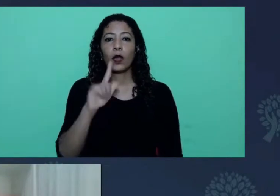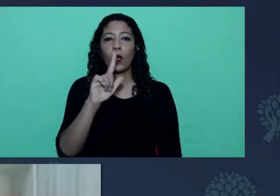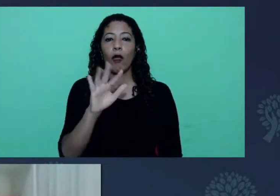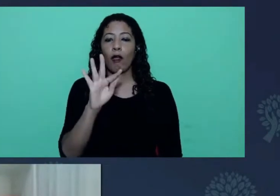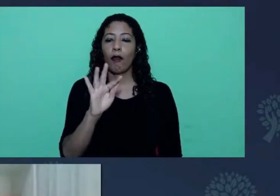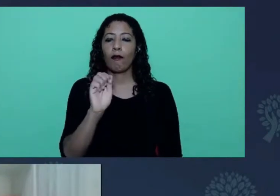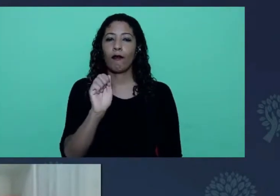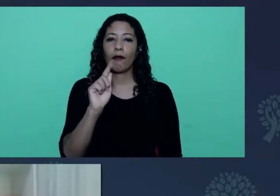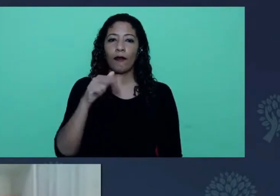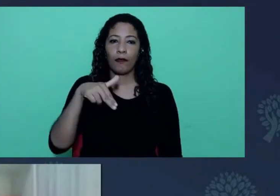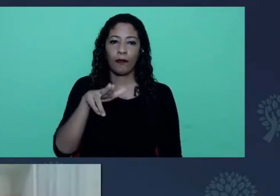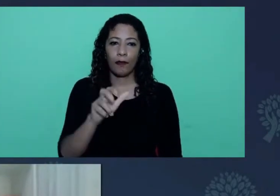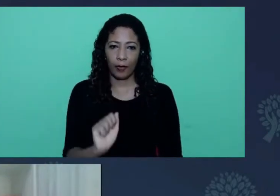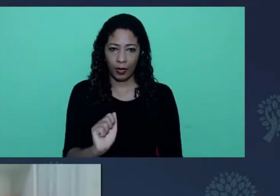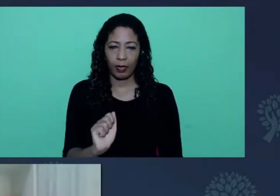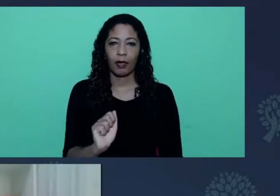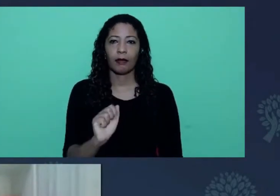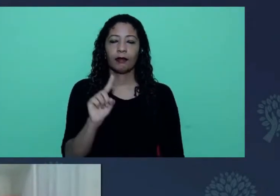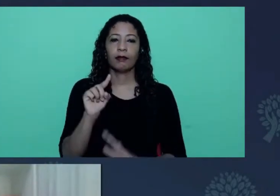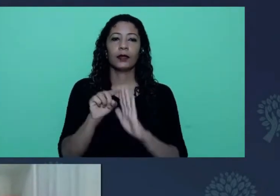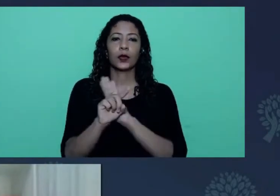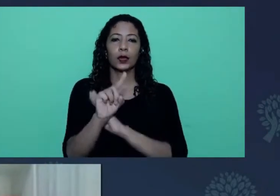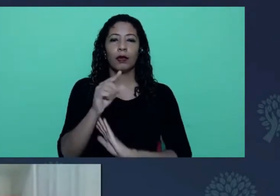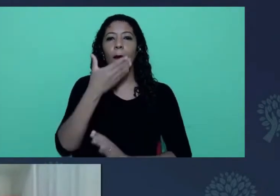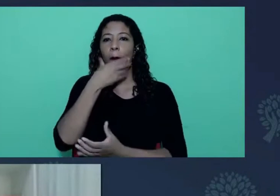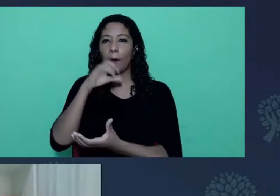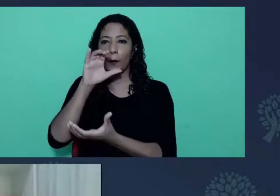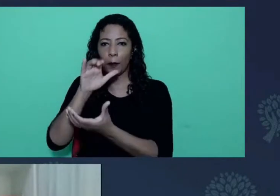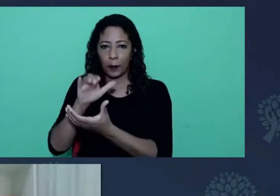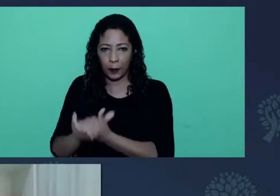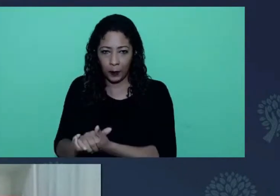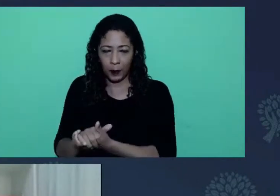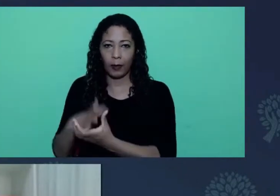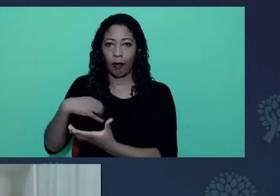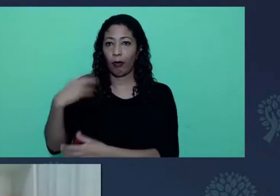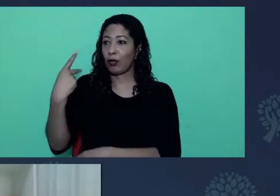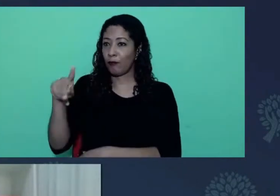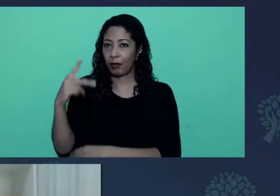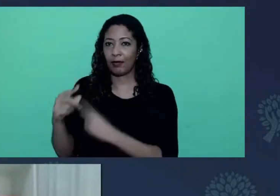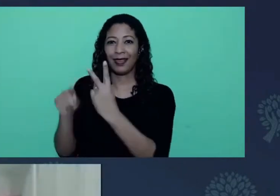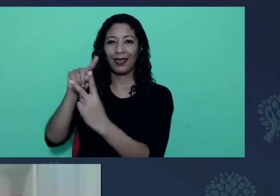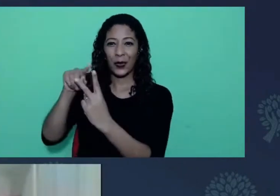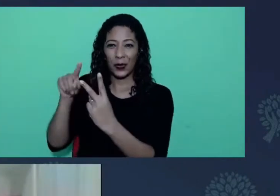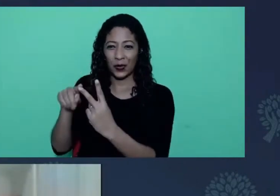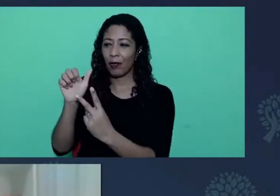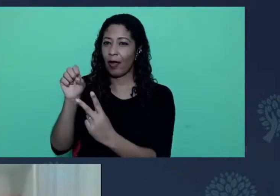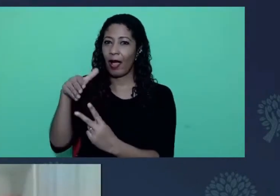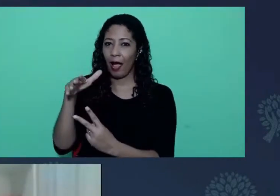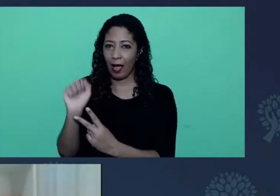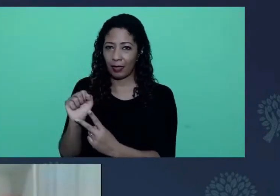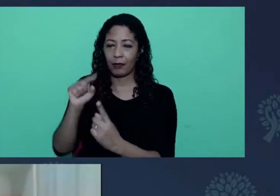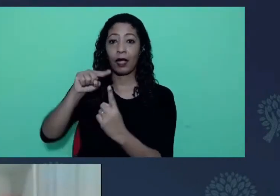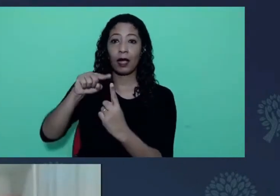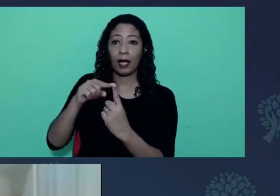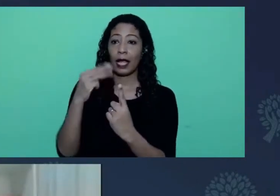Pinheiro está perguntando, meu esposo e enteado têm asma. Meu esposo tem 33 anos e meu enteado 13. Eles têm